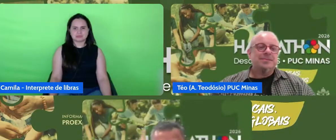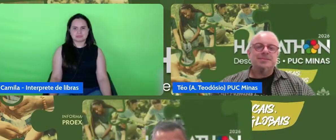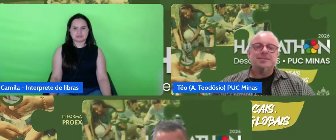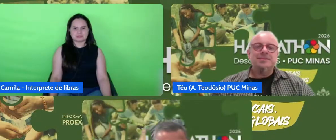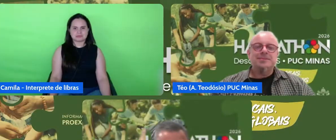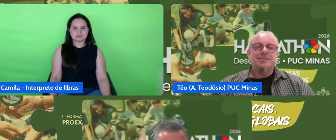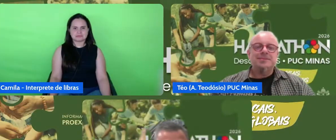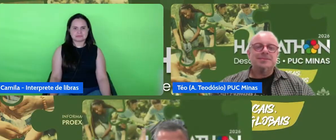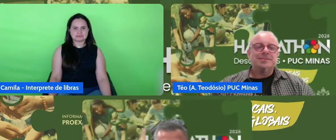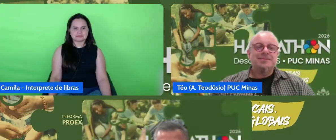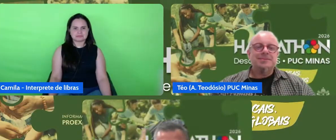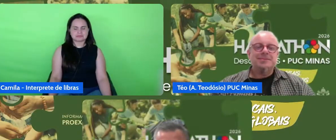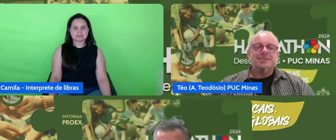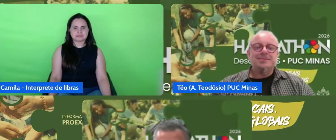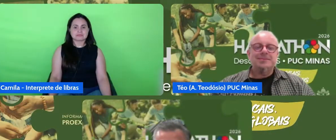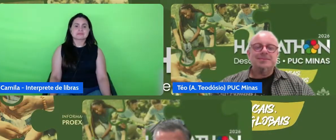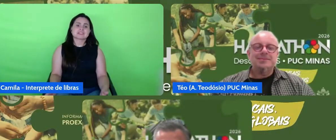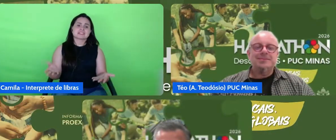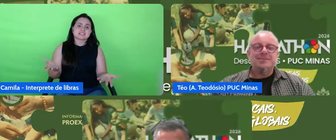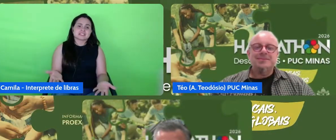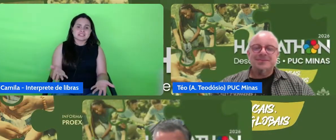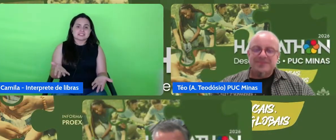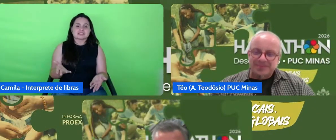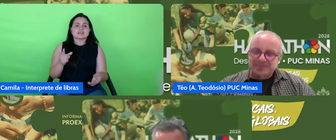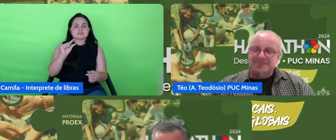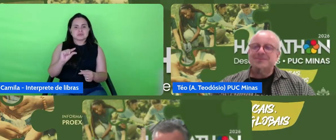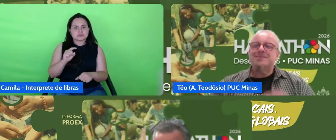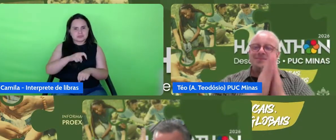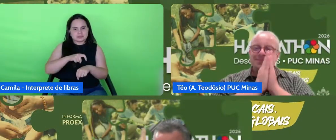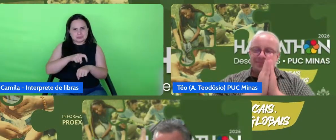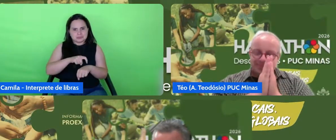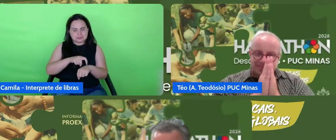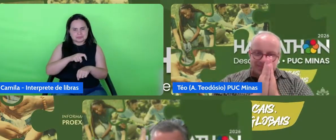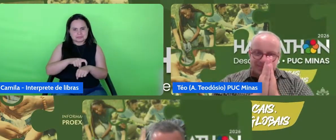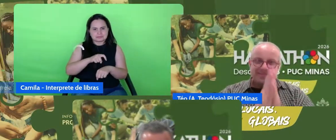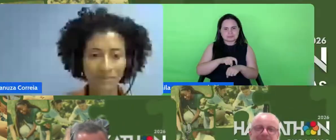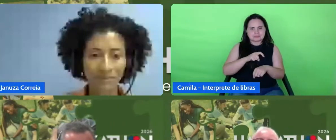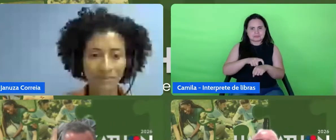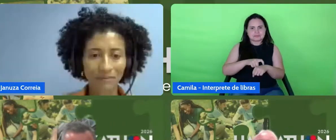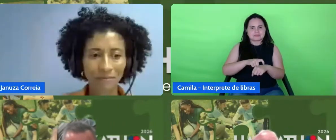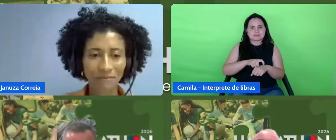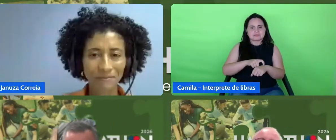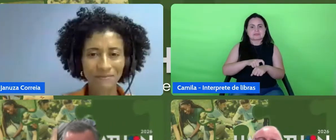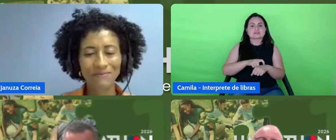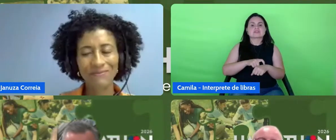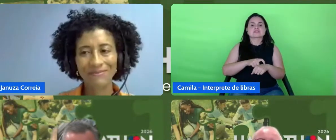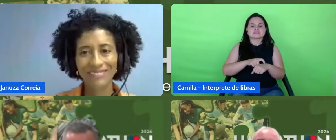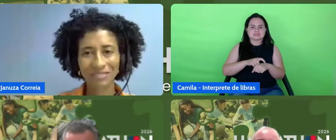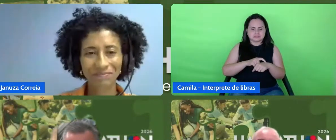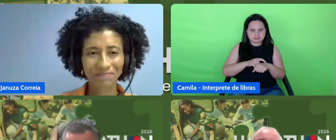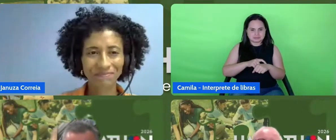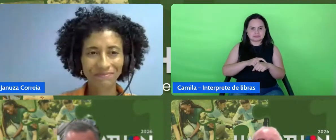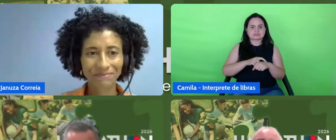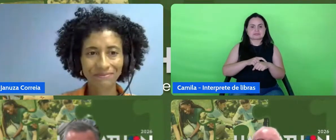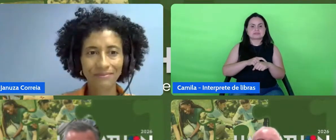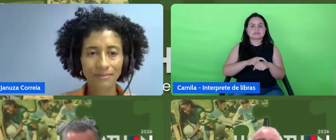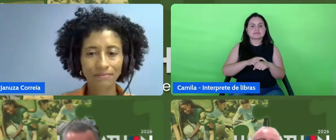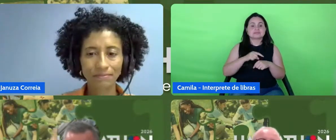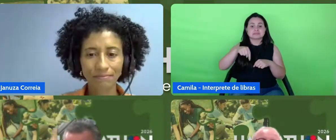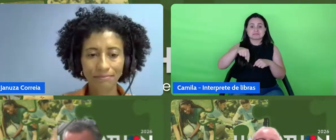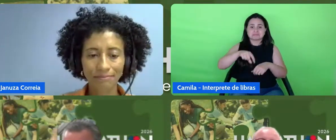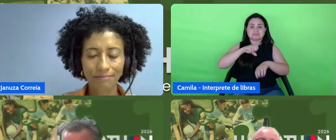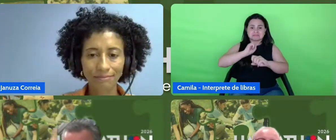Totel, assim, é uma pena que nós temos muito pouco tempo, né? Porque a gente podia te escutar aqui, muito aqui, essa